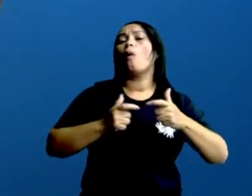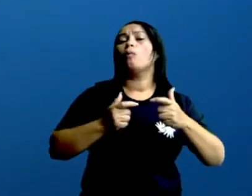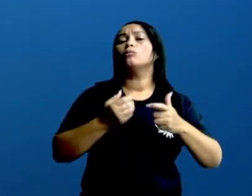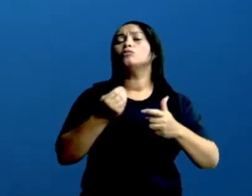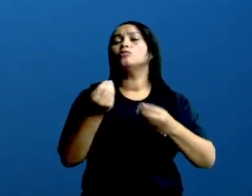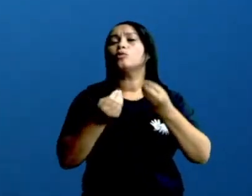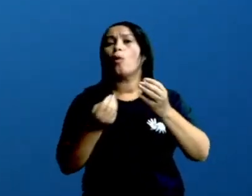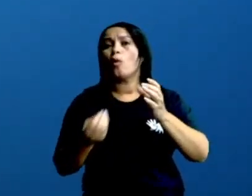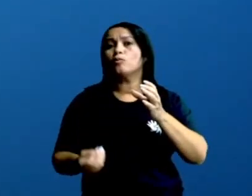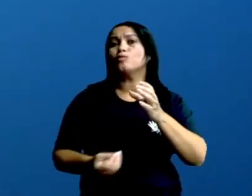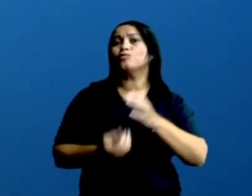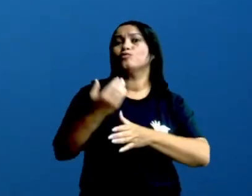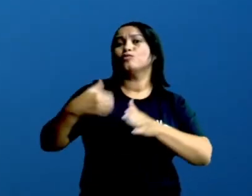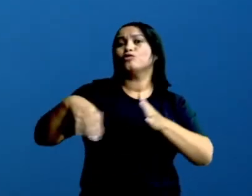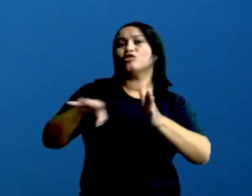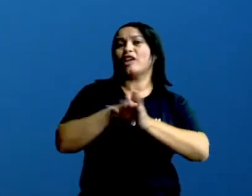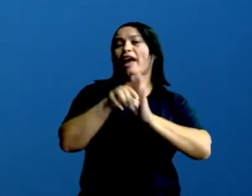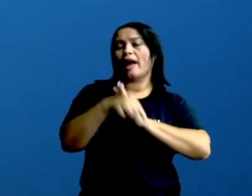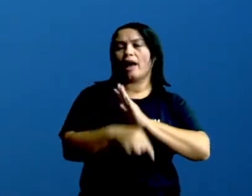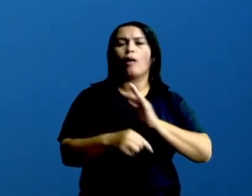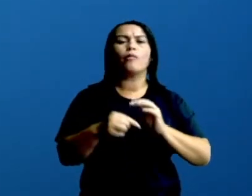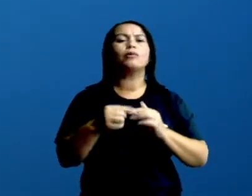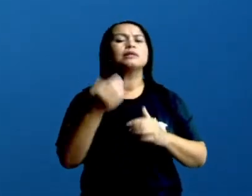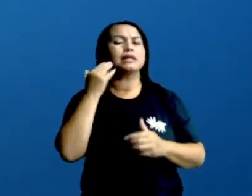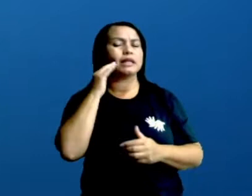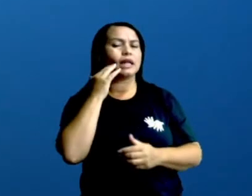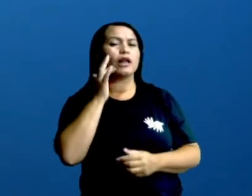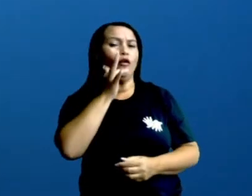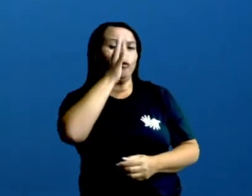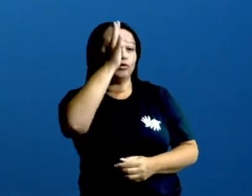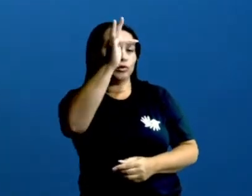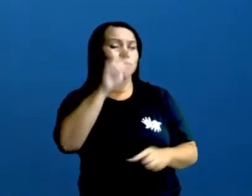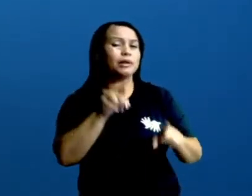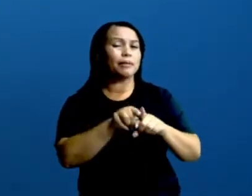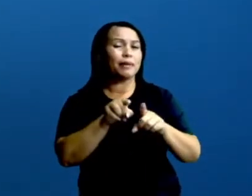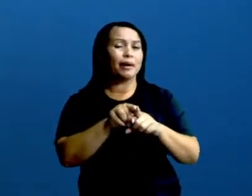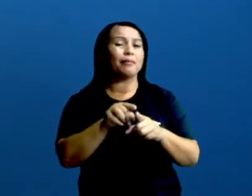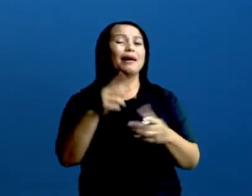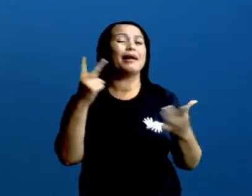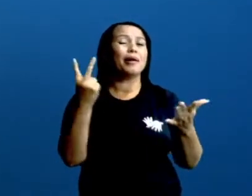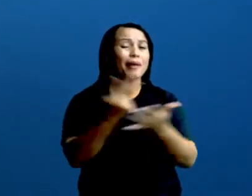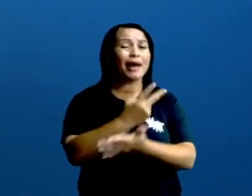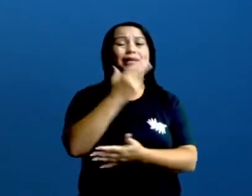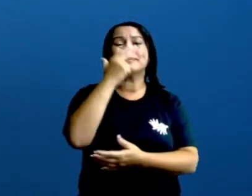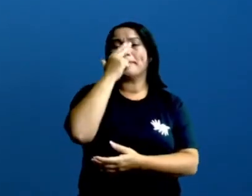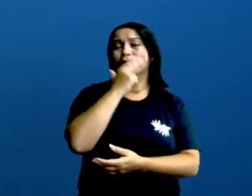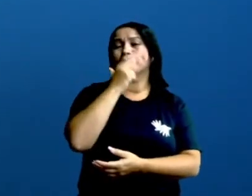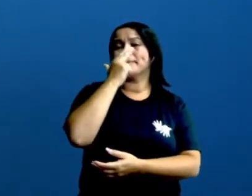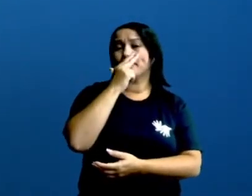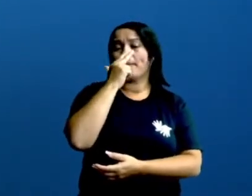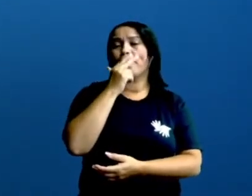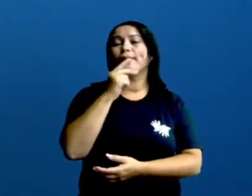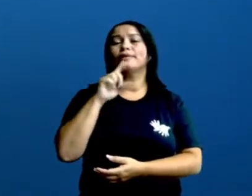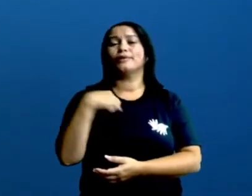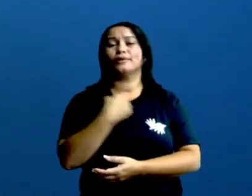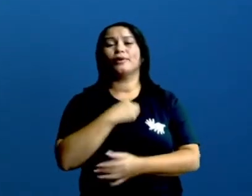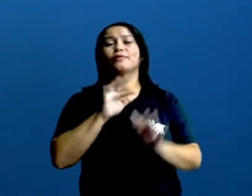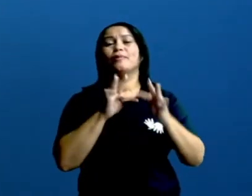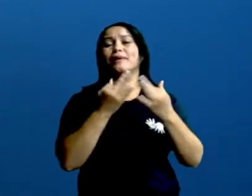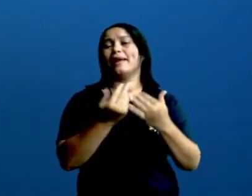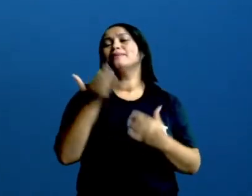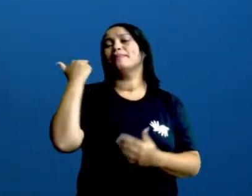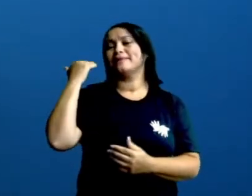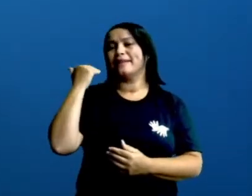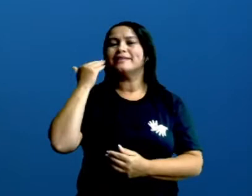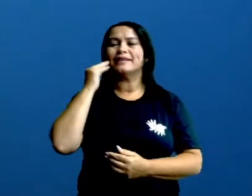nos orientarmos no passo a passo para o nosso futuro, até para não repetir os mesmos erros dos nossos antepassados. Tá